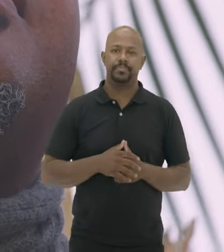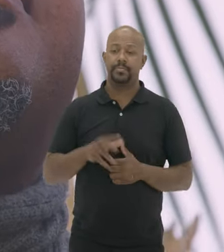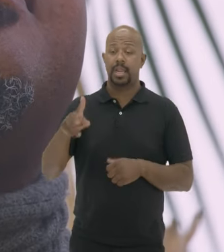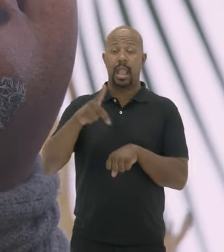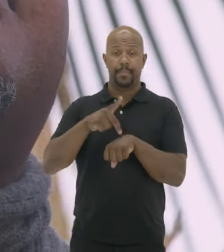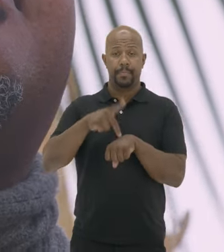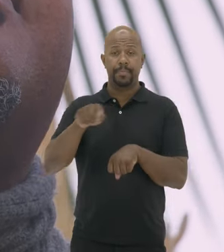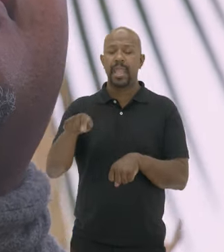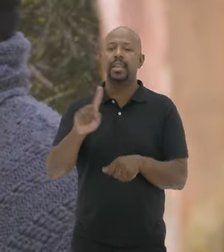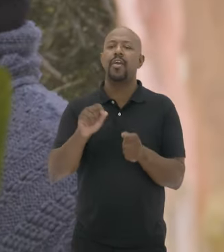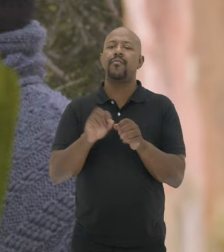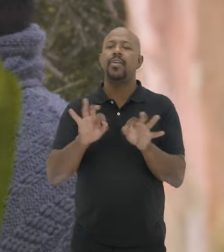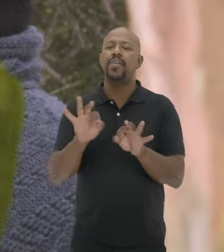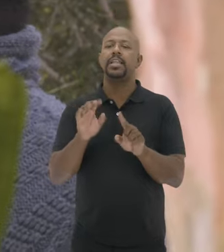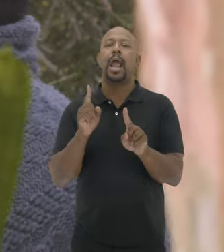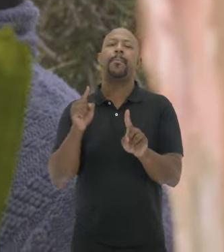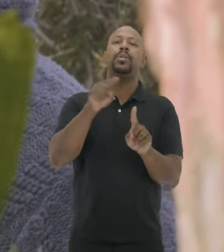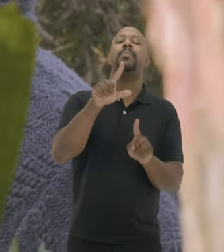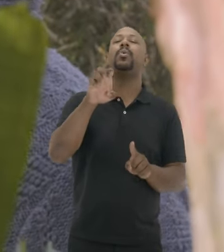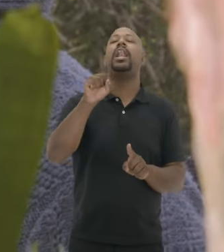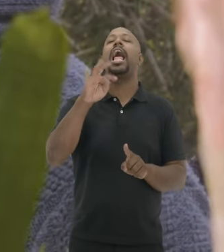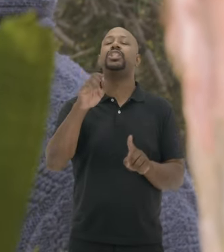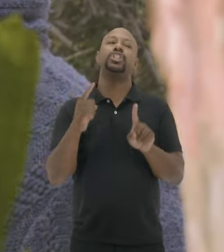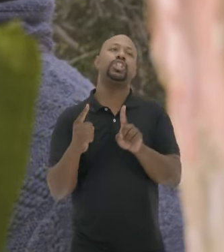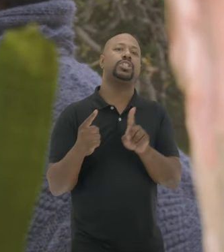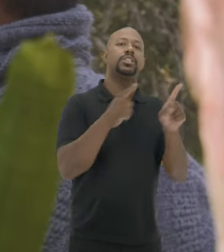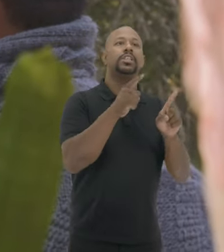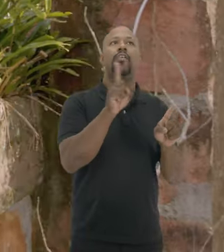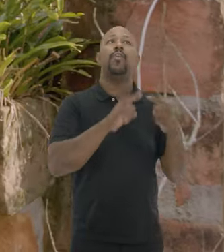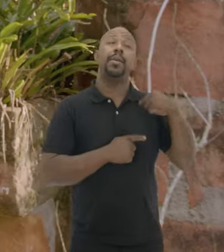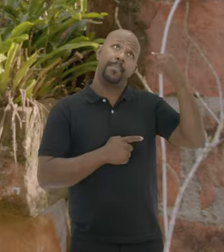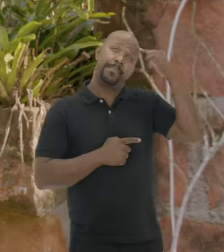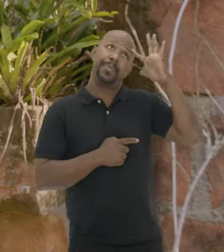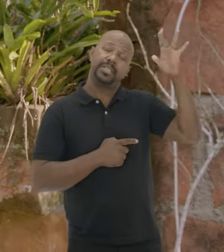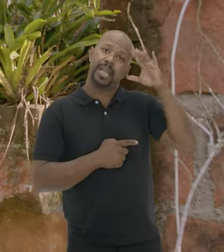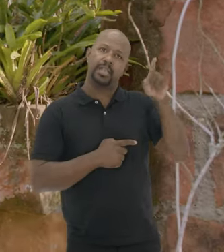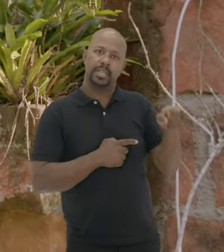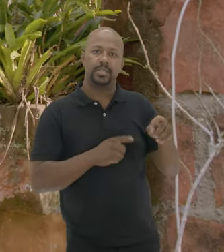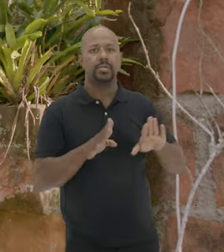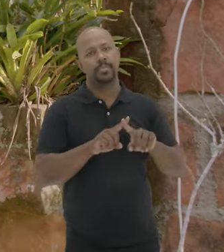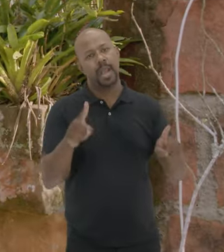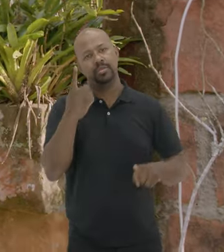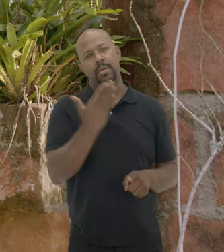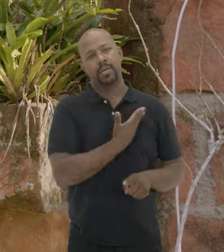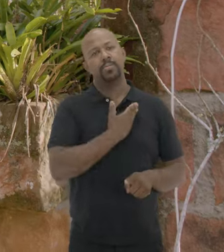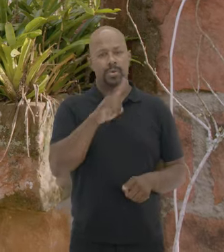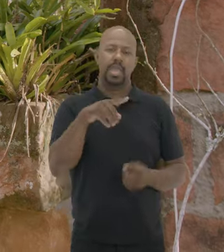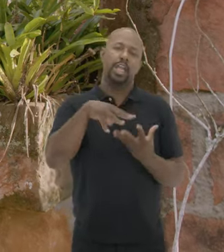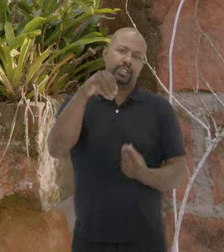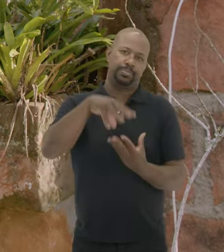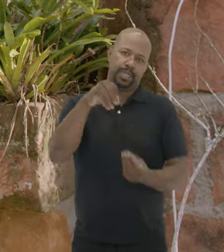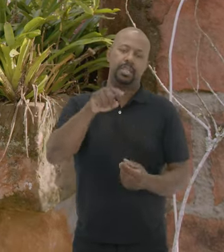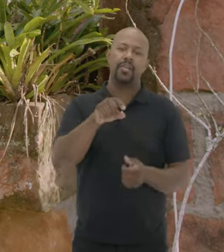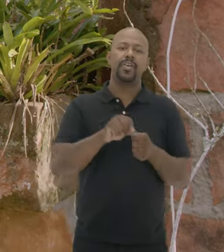com os nomes não foi feita apontando para o leste não foi pensada nisso mas um amigo meu que